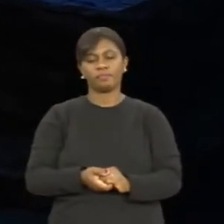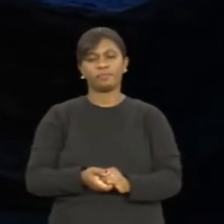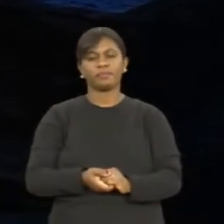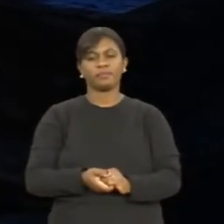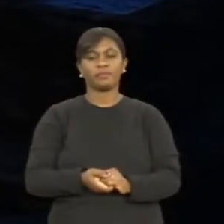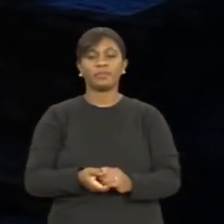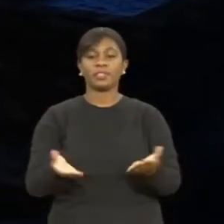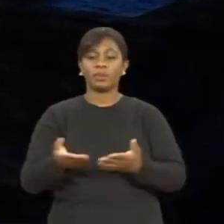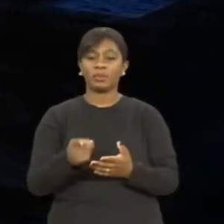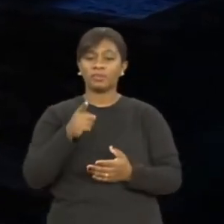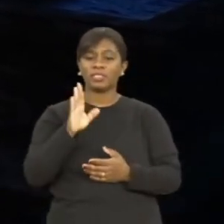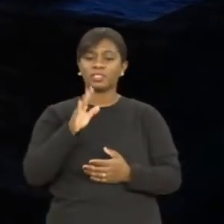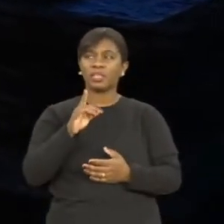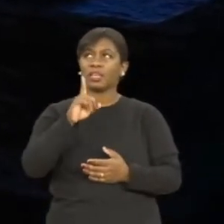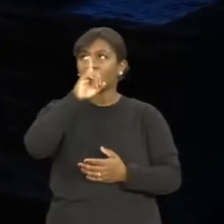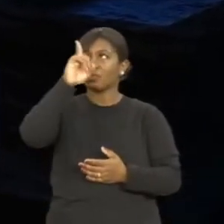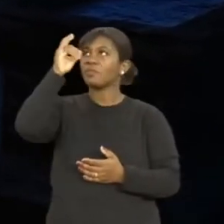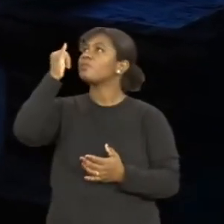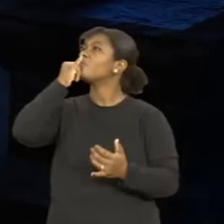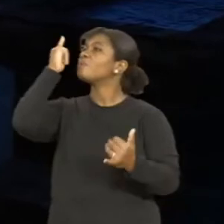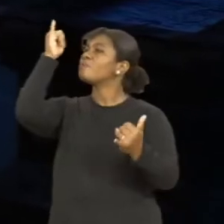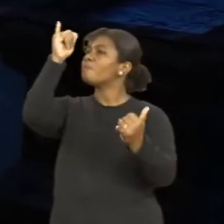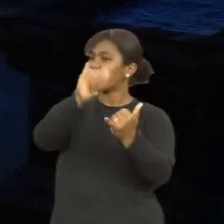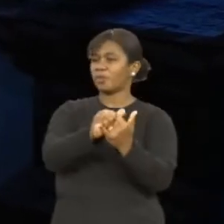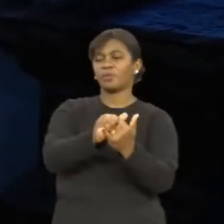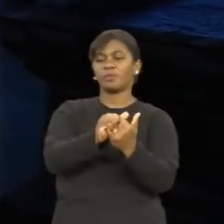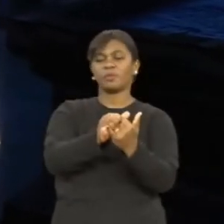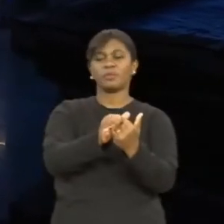Agora que você foi perdoado,